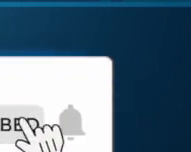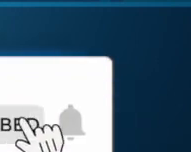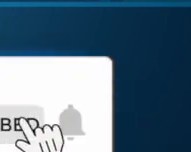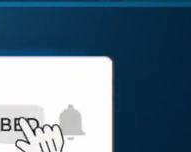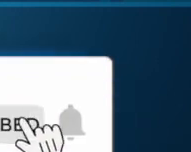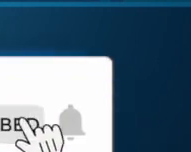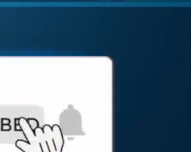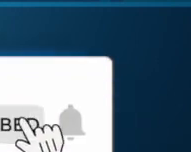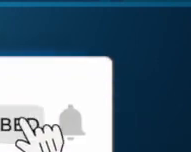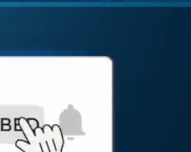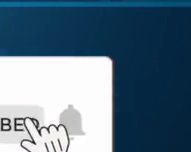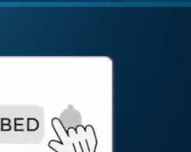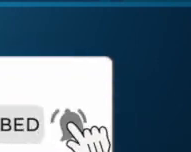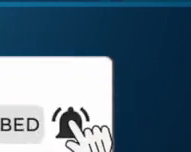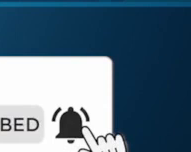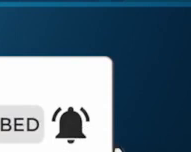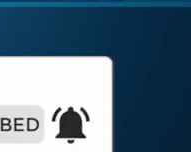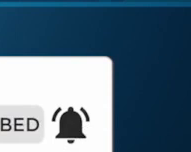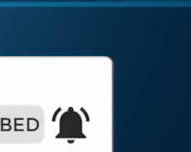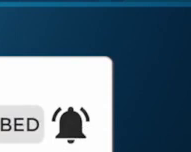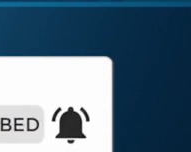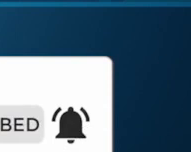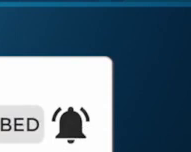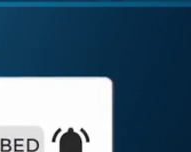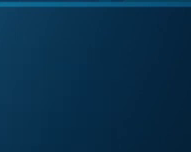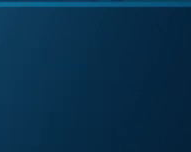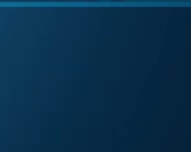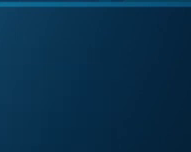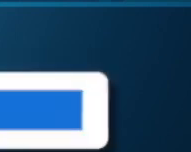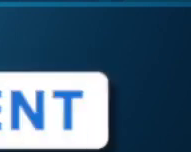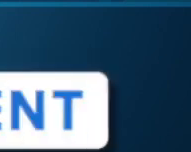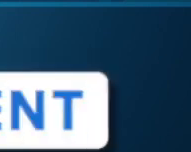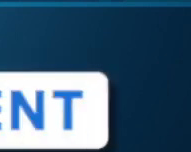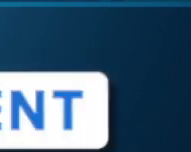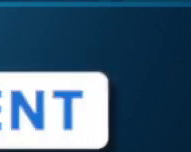e ha canal RTTL. Hanehan botão notificação.